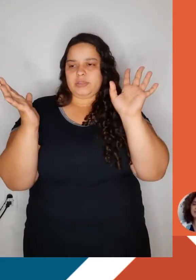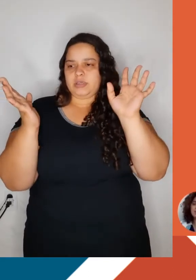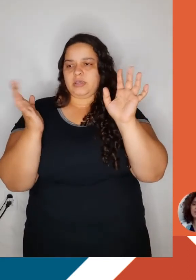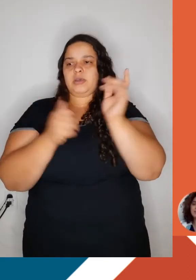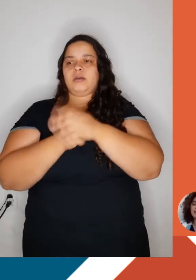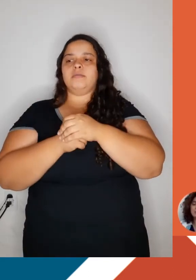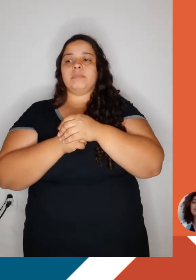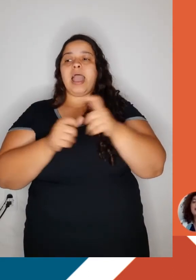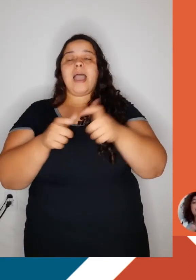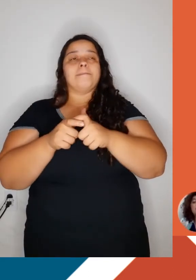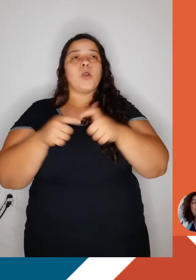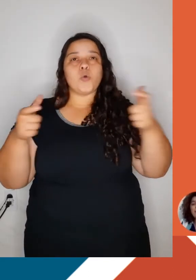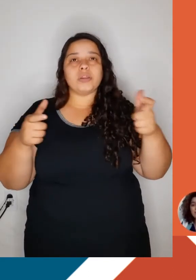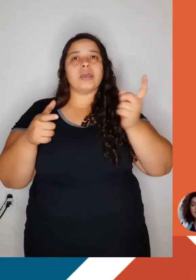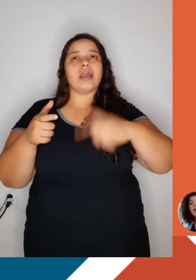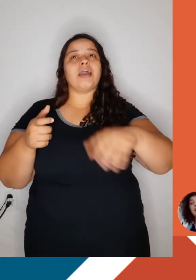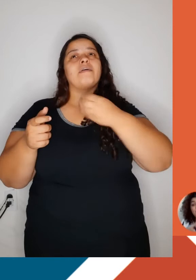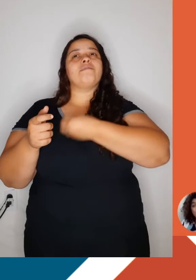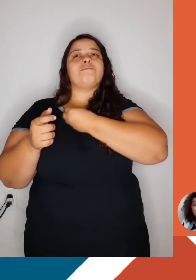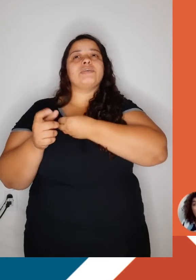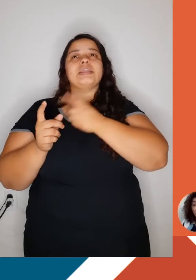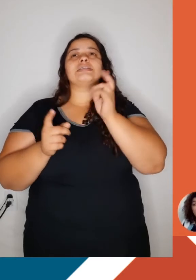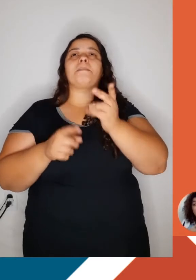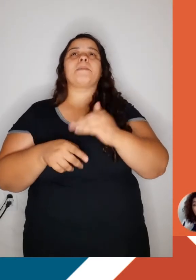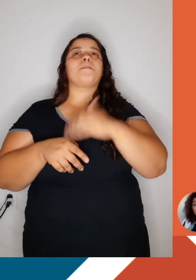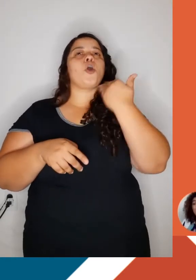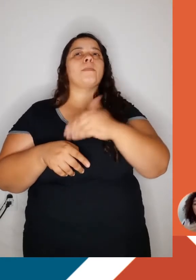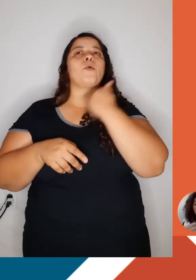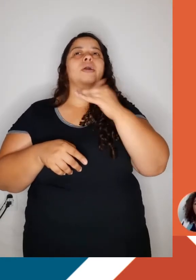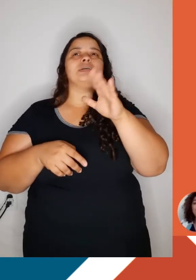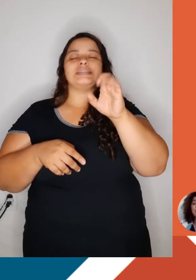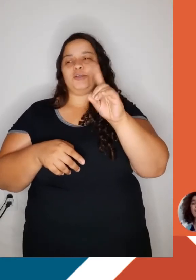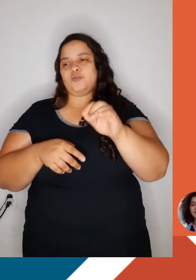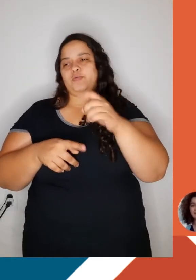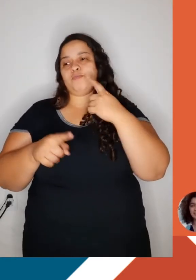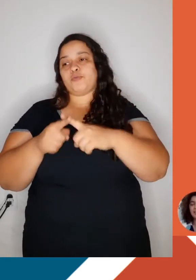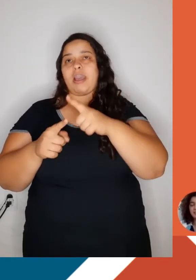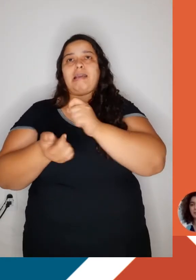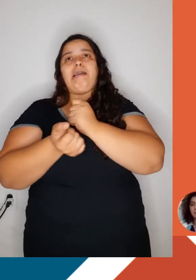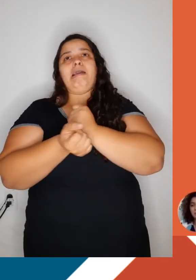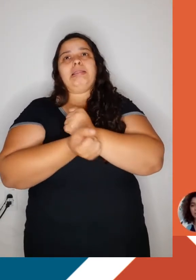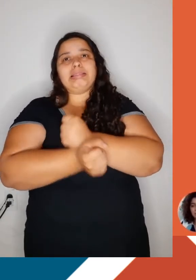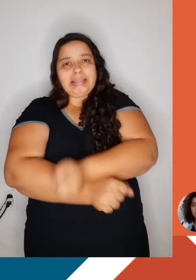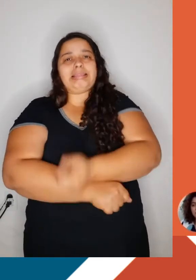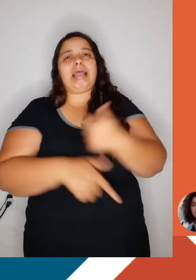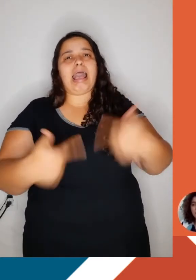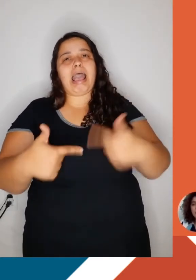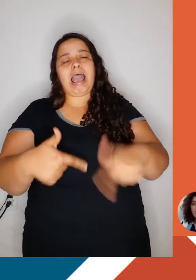vida desses escravizados, em sua maioria, era bastante curta devido às condições adversas a que eles eram